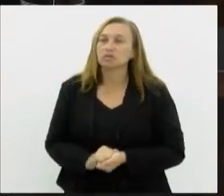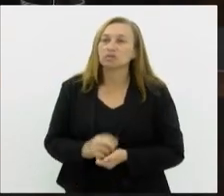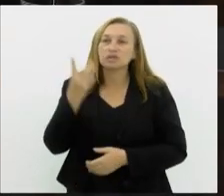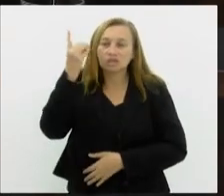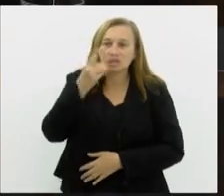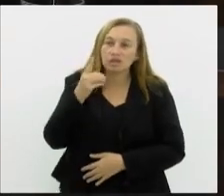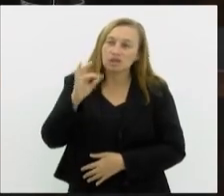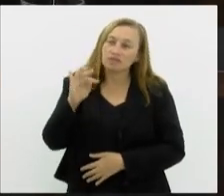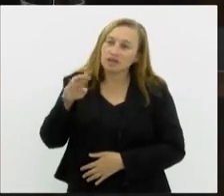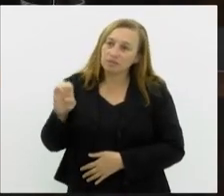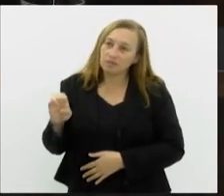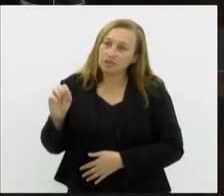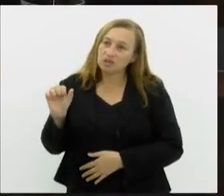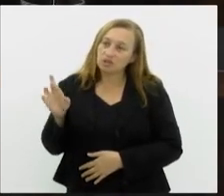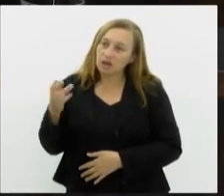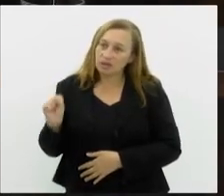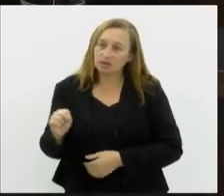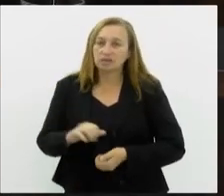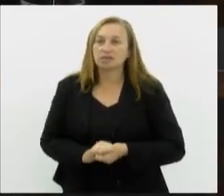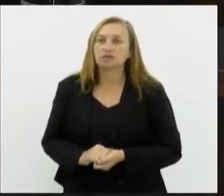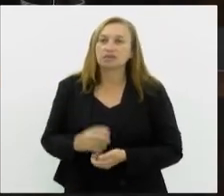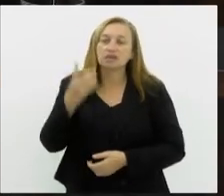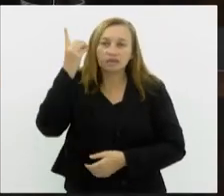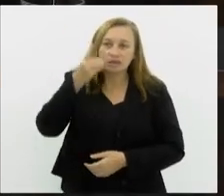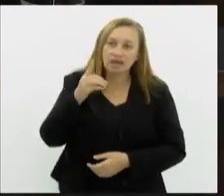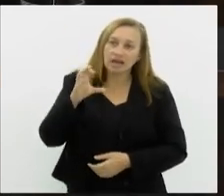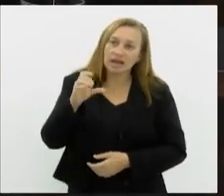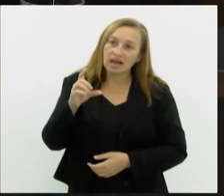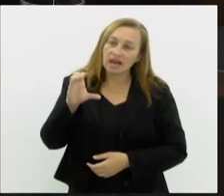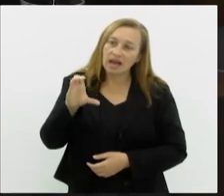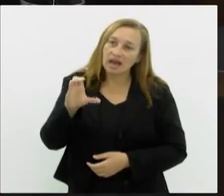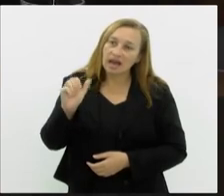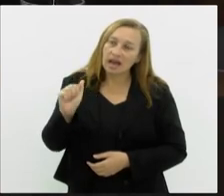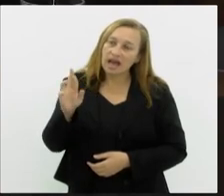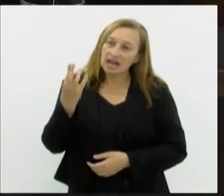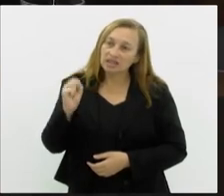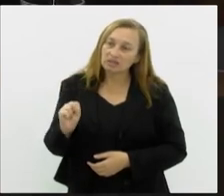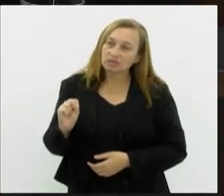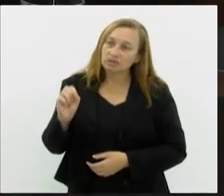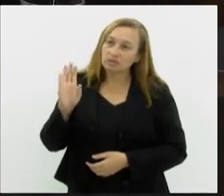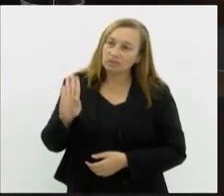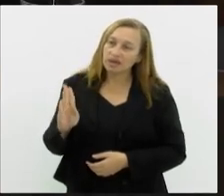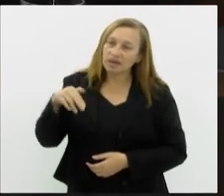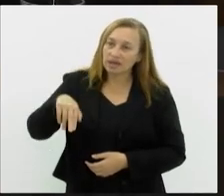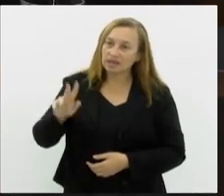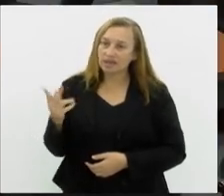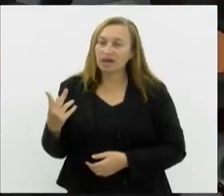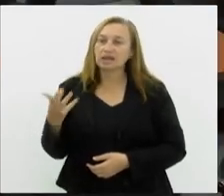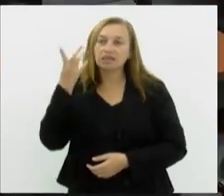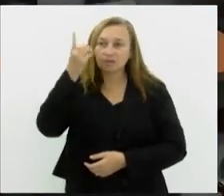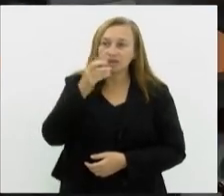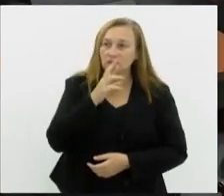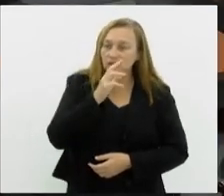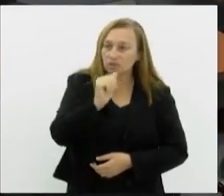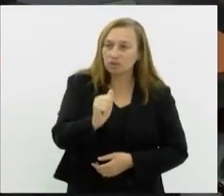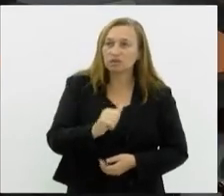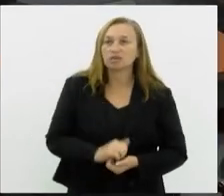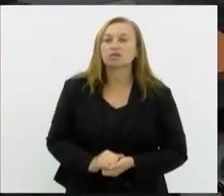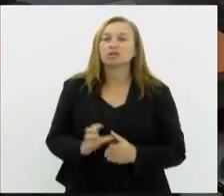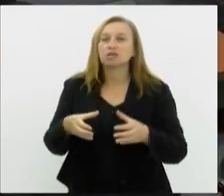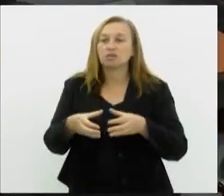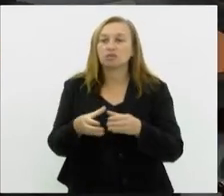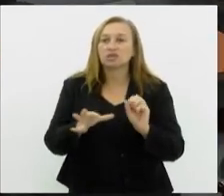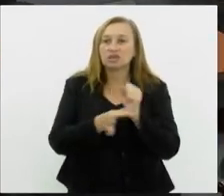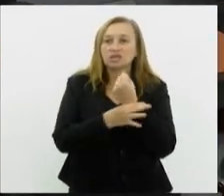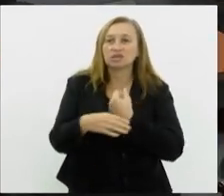Deputado Felipe Soares. Carlinhos do BNH. Deputado Rodrigo Amorim. Pela Comissão